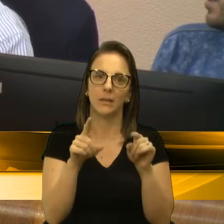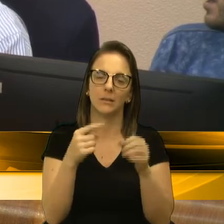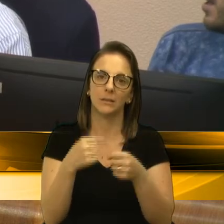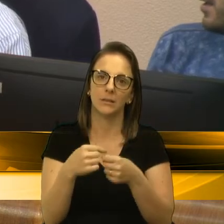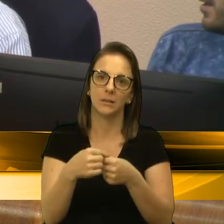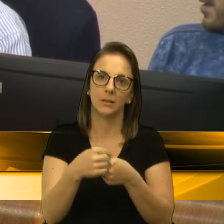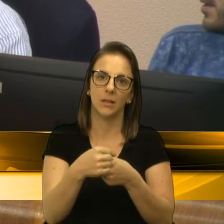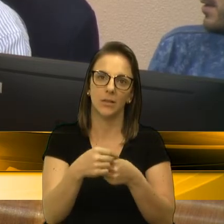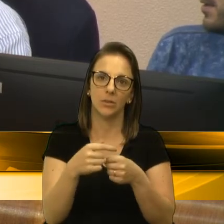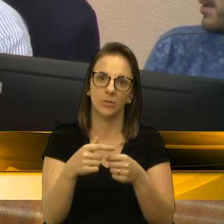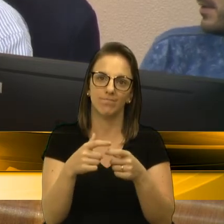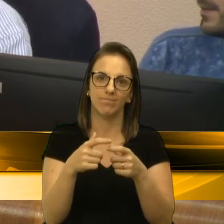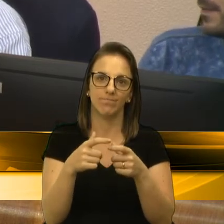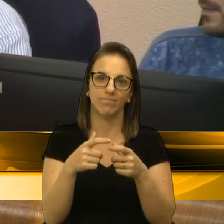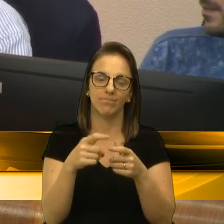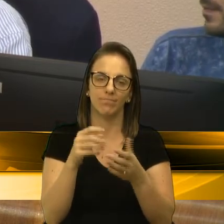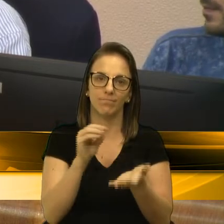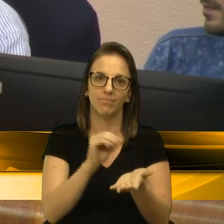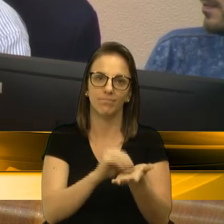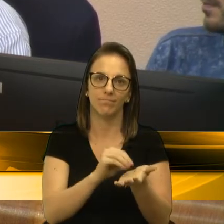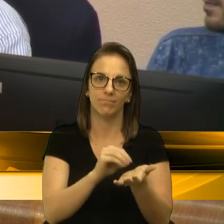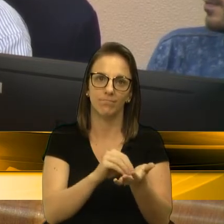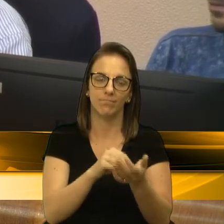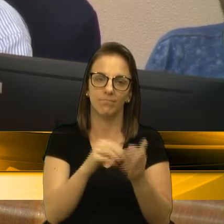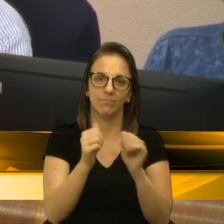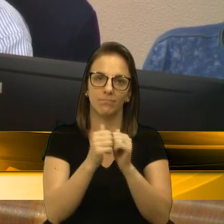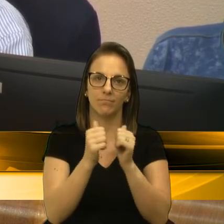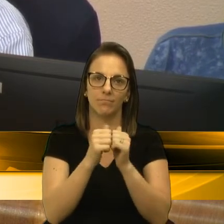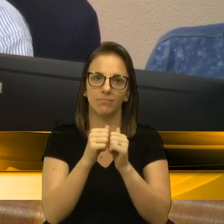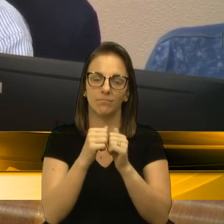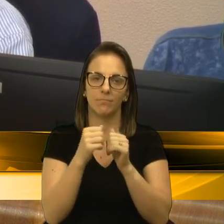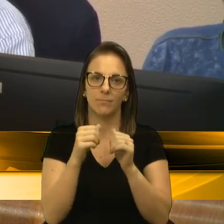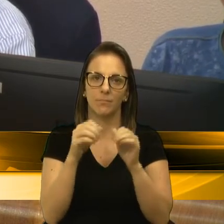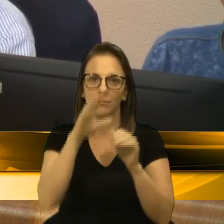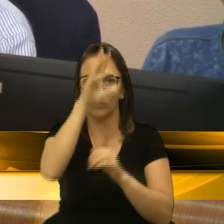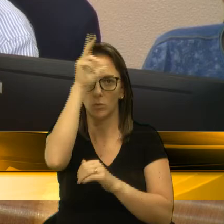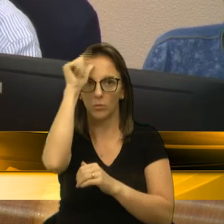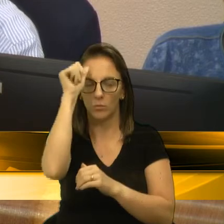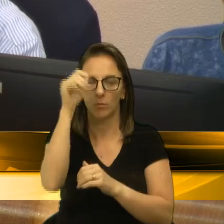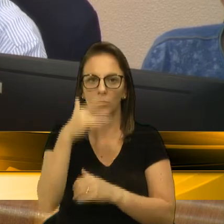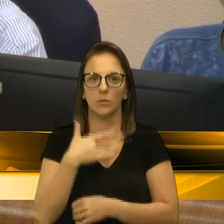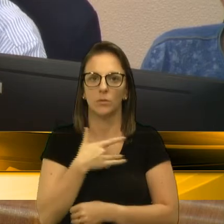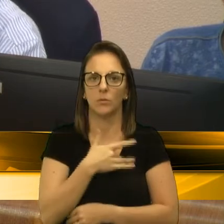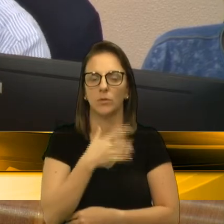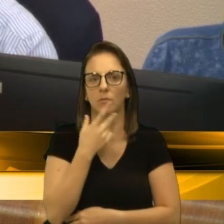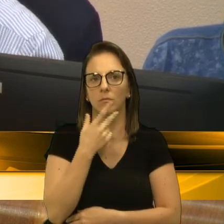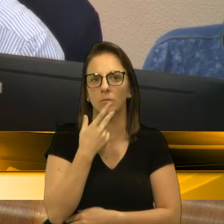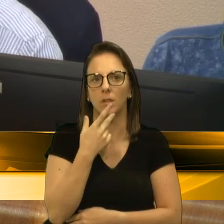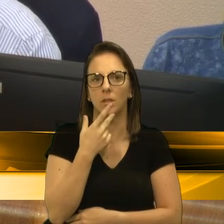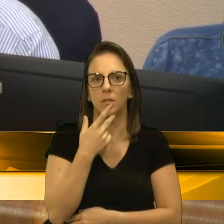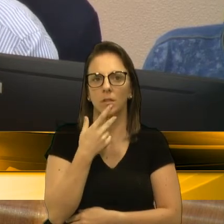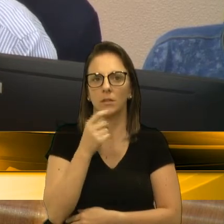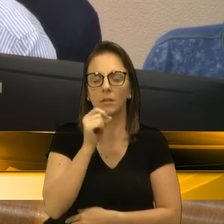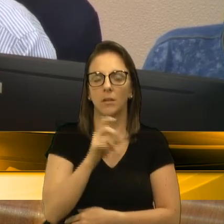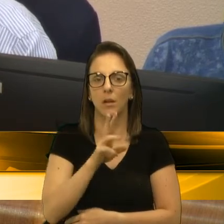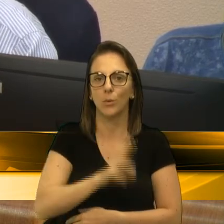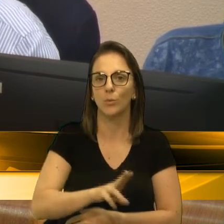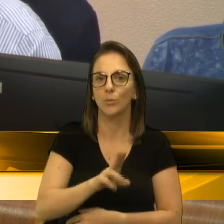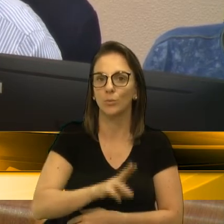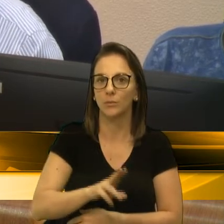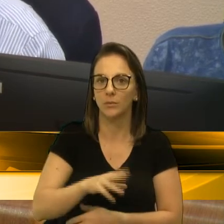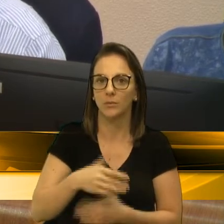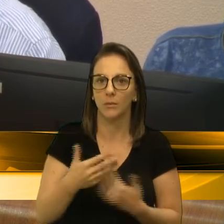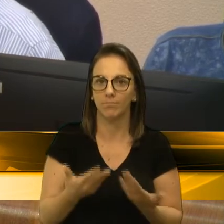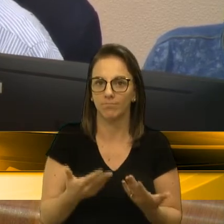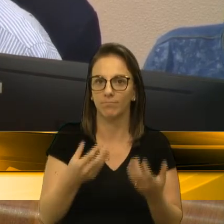público de saúde degenera o escandaloso momento de usuário de SUS, acorrenta-se acerca de uma UBS para tentar